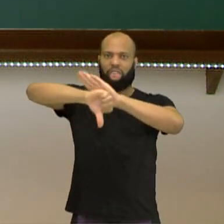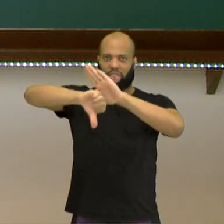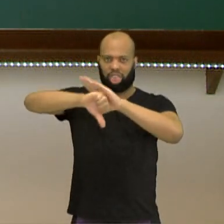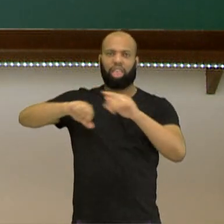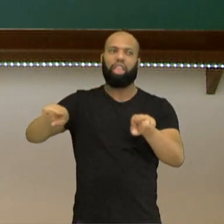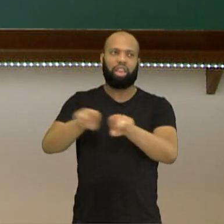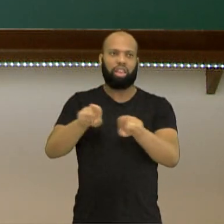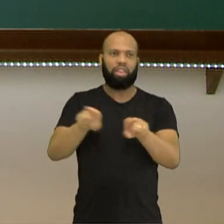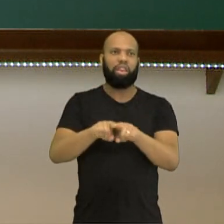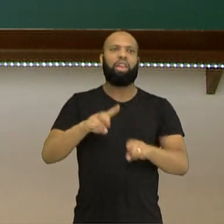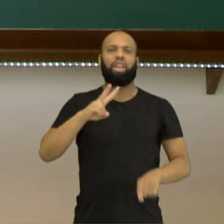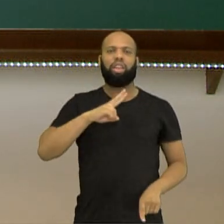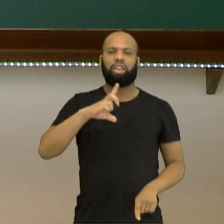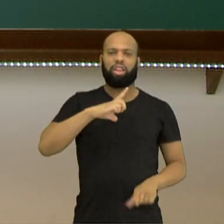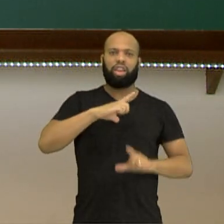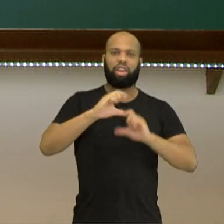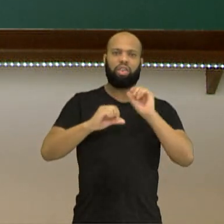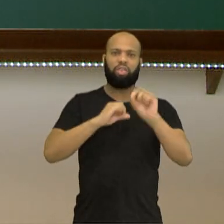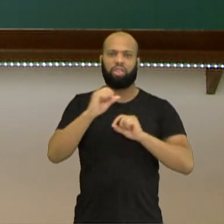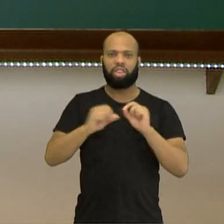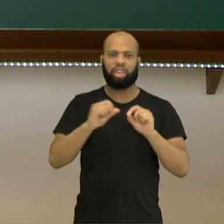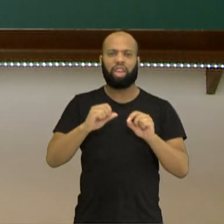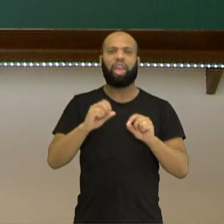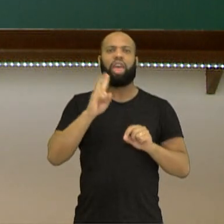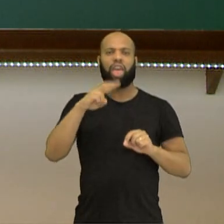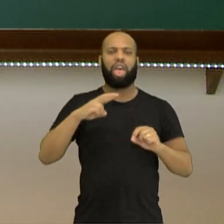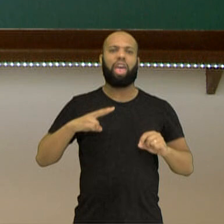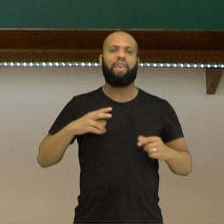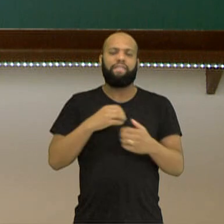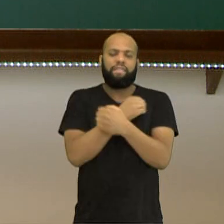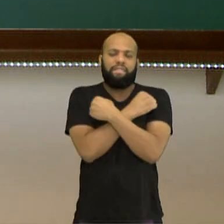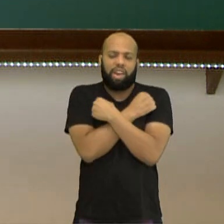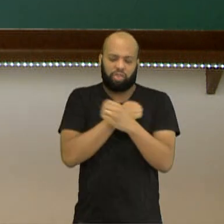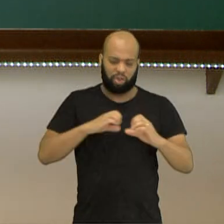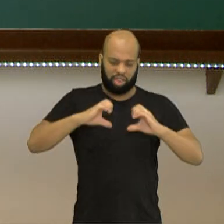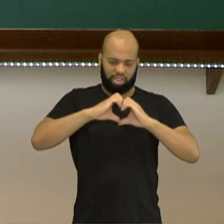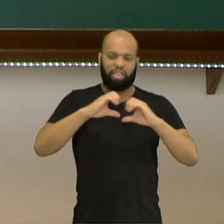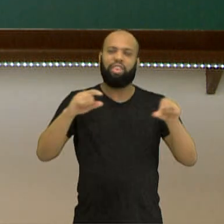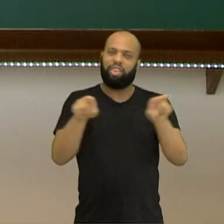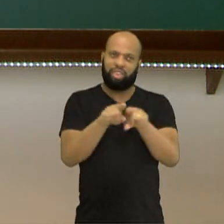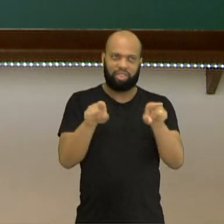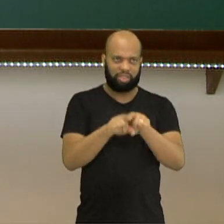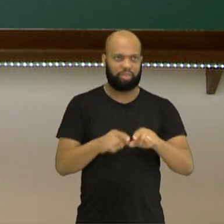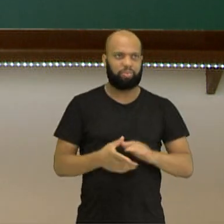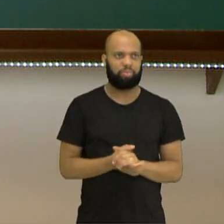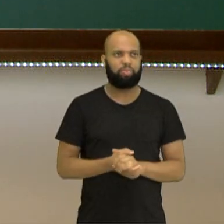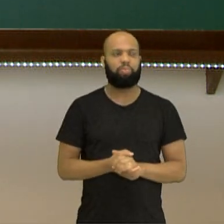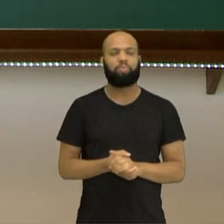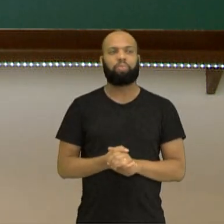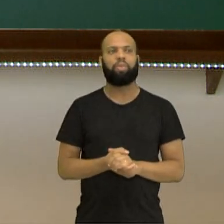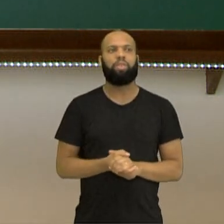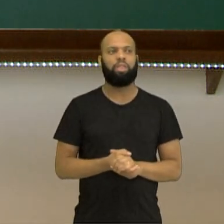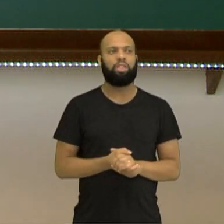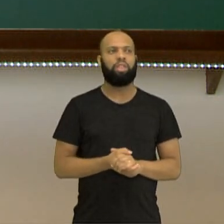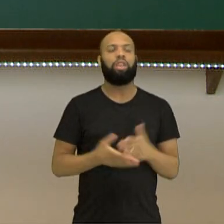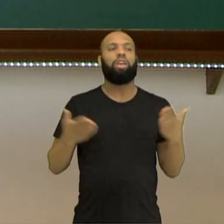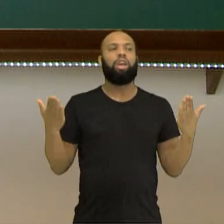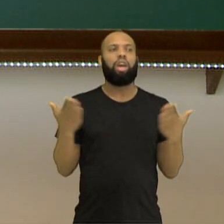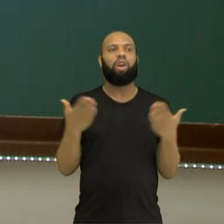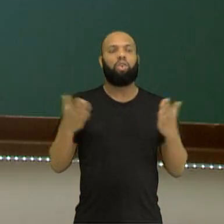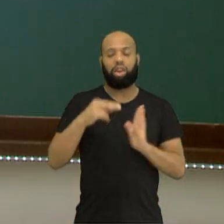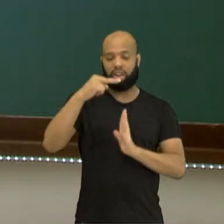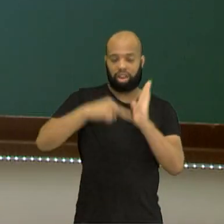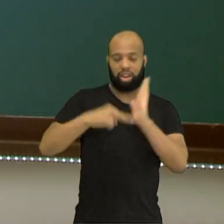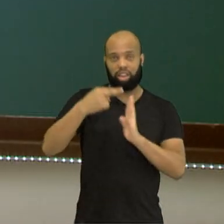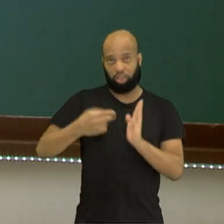Enfim, força e outras mais. Vamos lá comigo agora? Olha, vamos reler